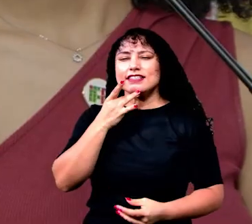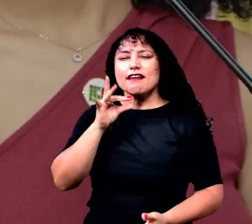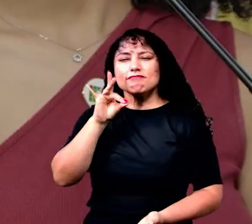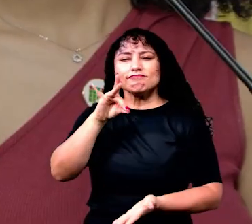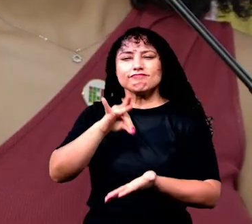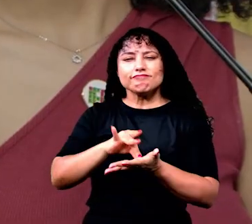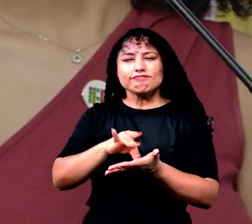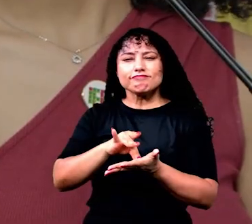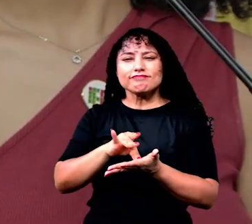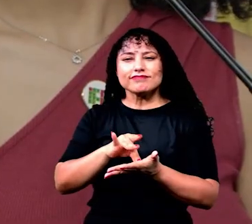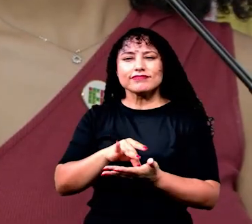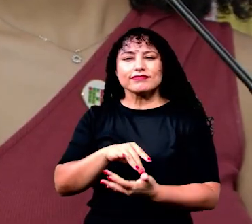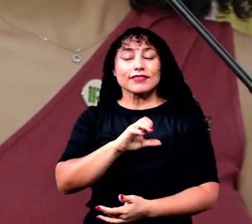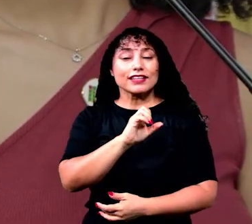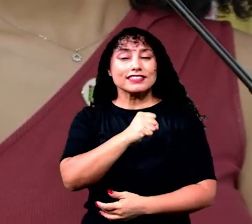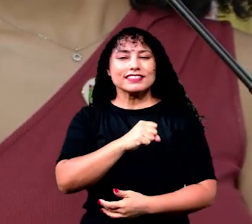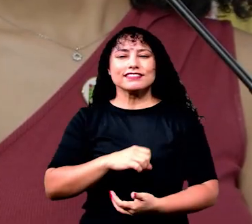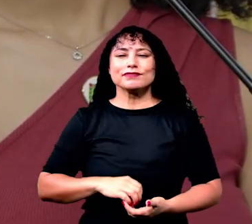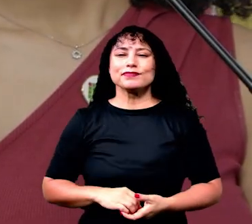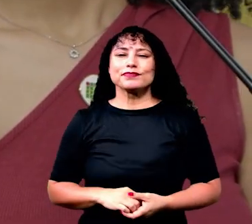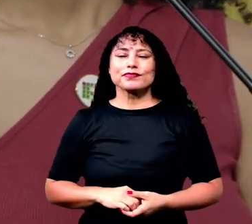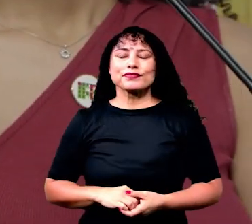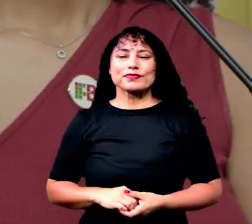inglês é válido. Sim.